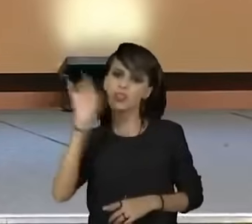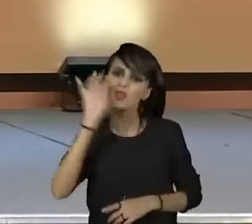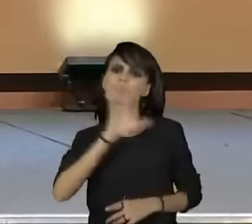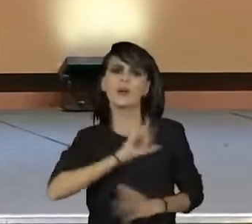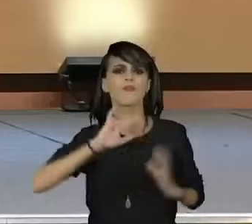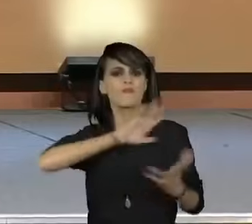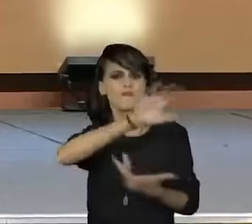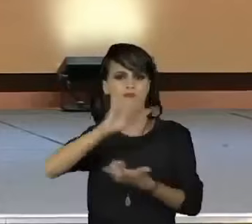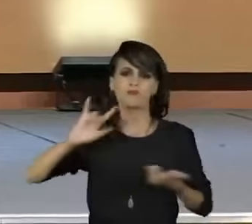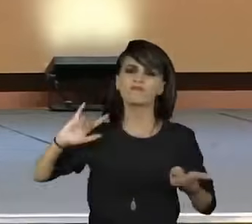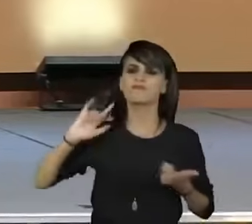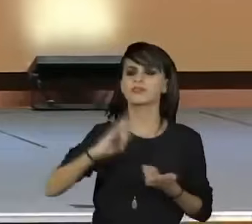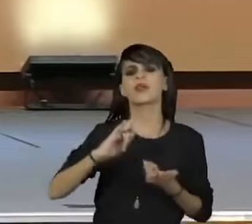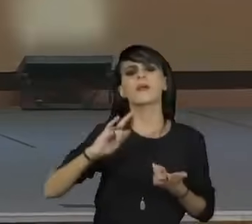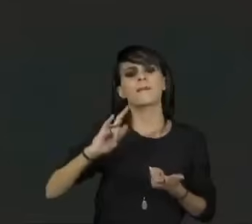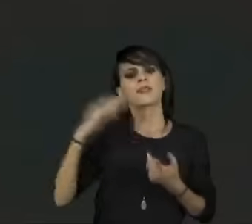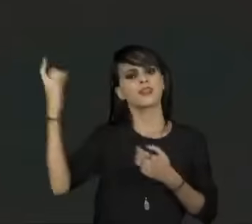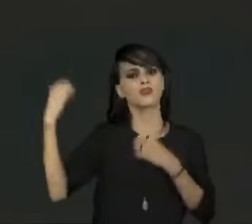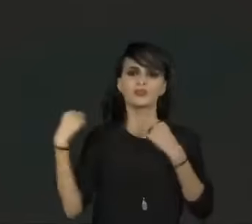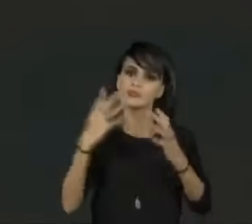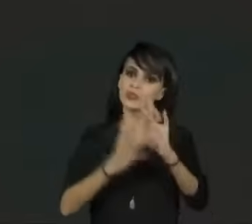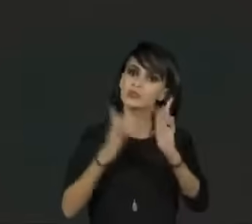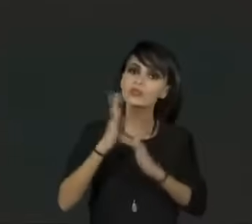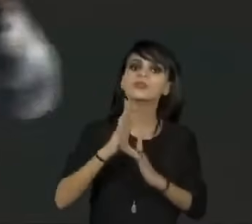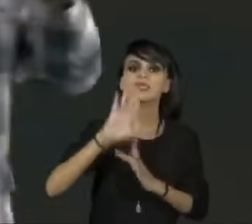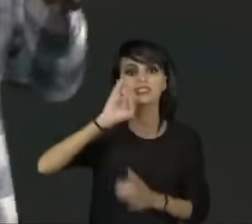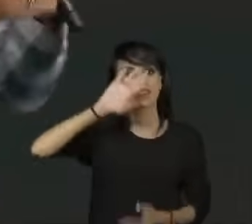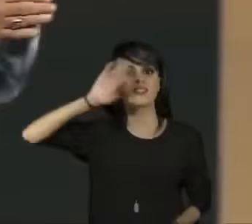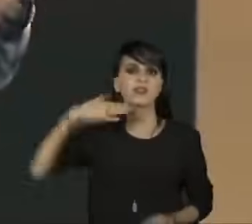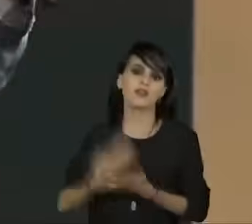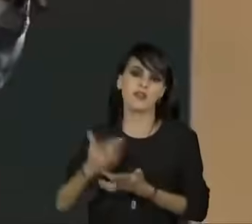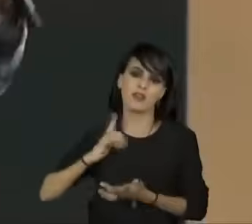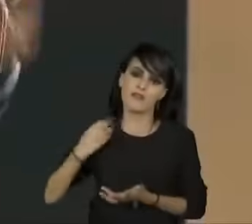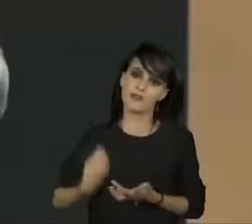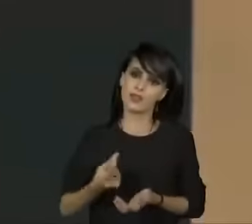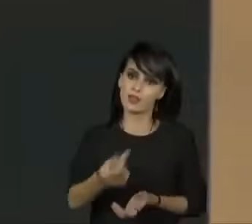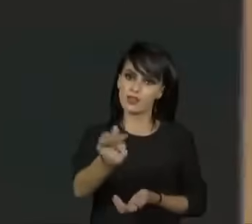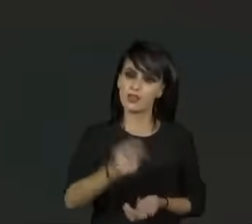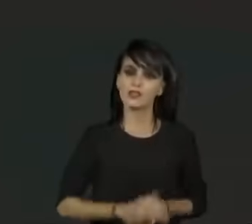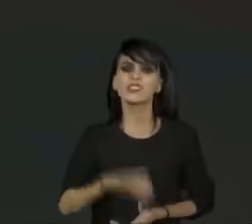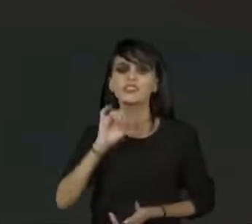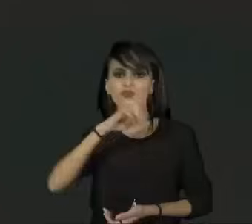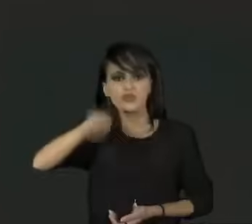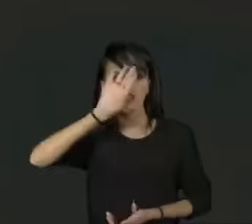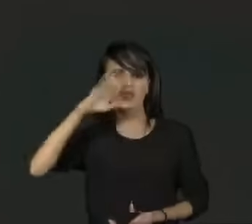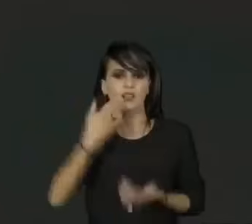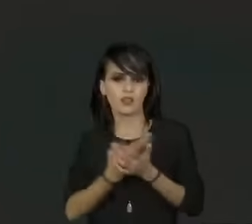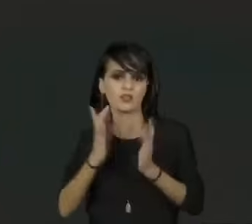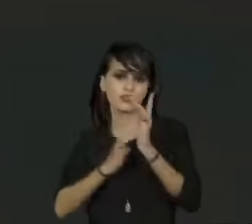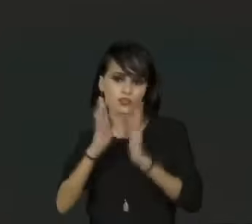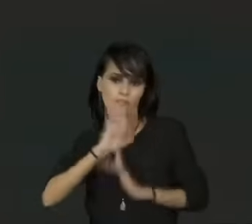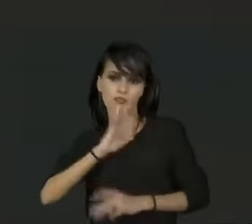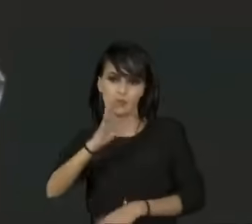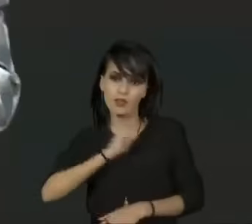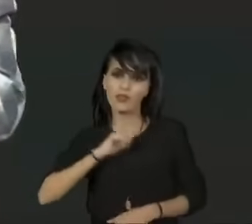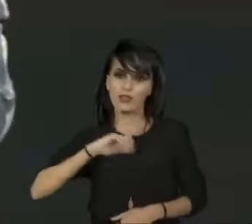seu filho unigo para todo aquele que nele crê não pereça mas tem a vida eterna Se você crê que Jesus é o salvador você tem a vida